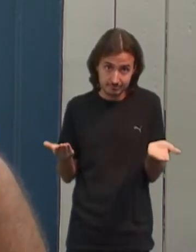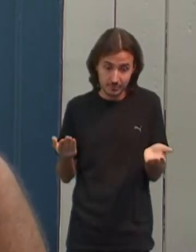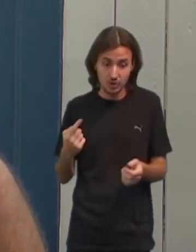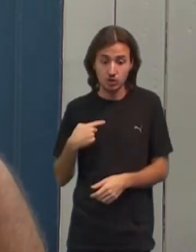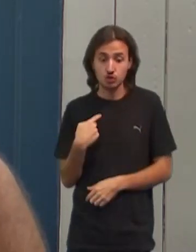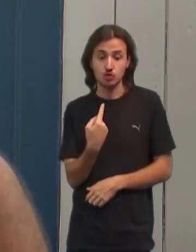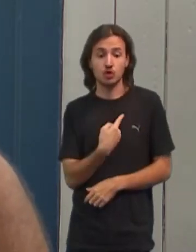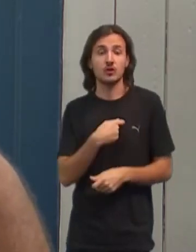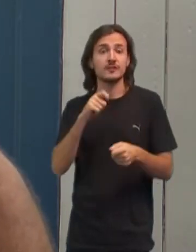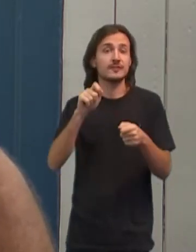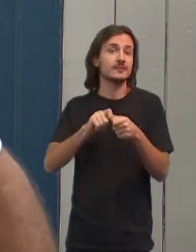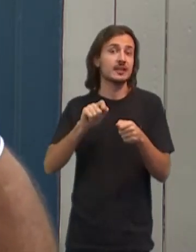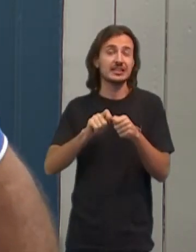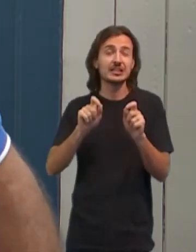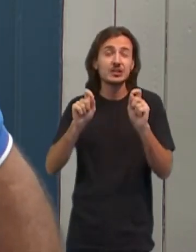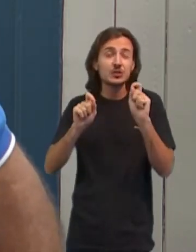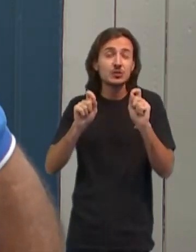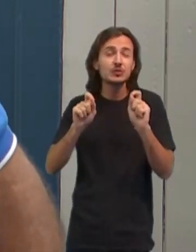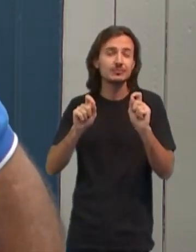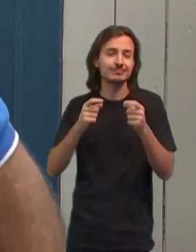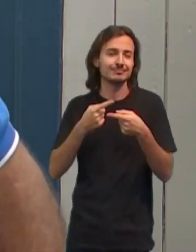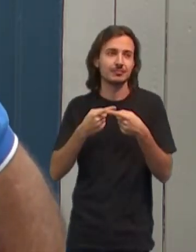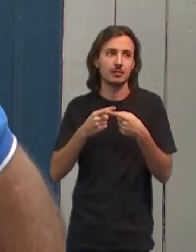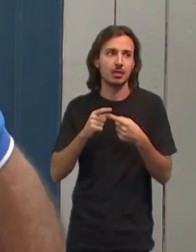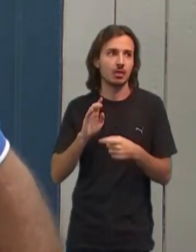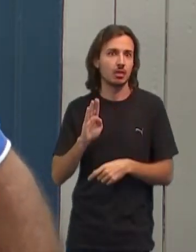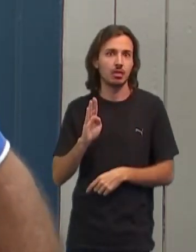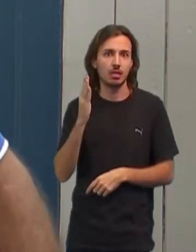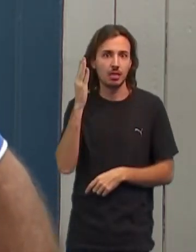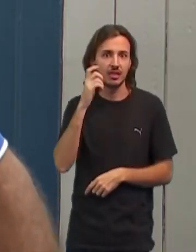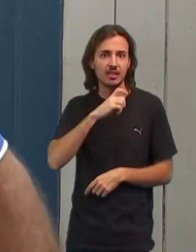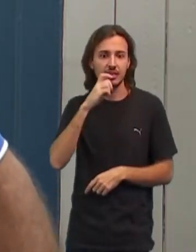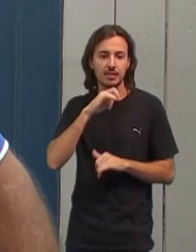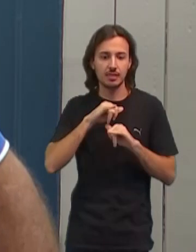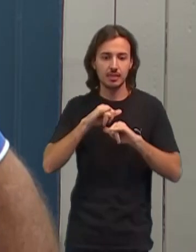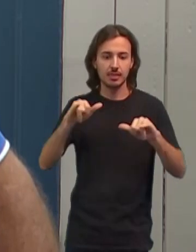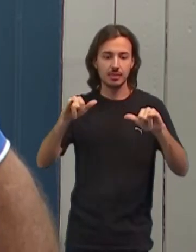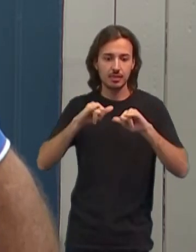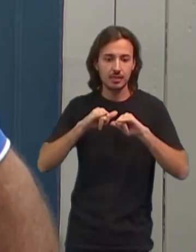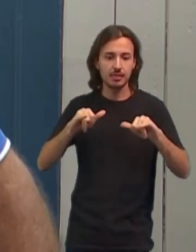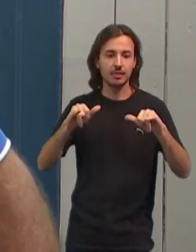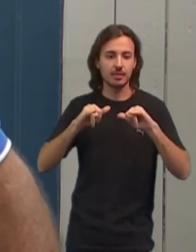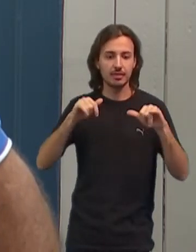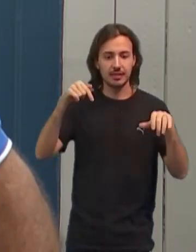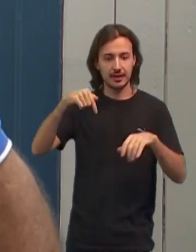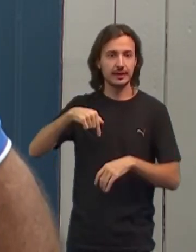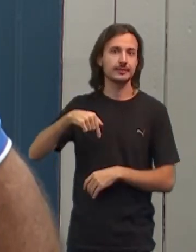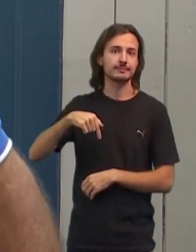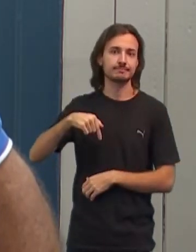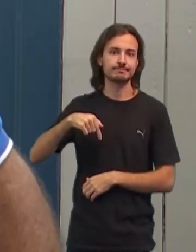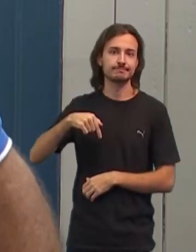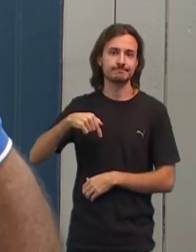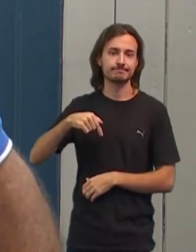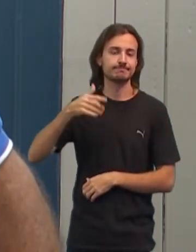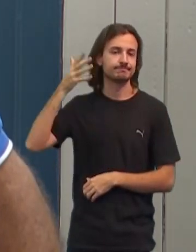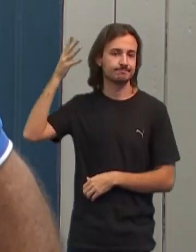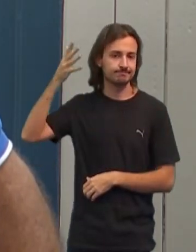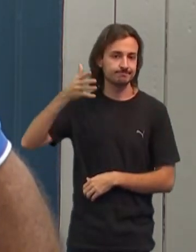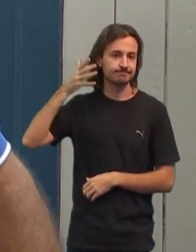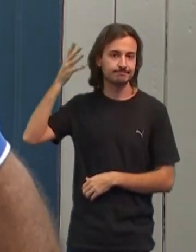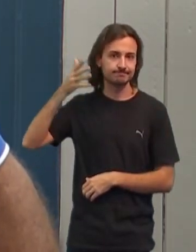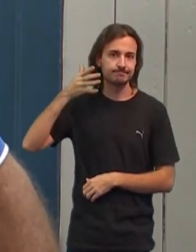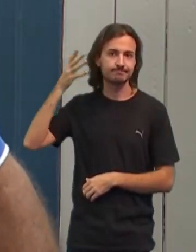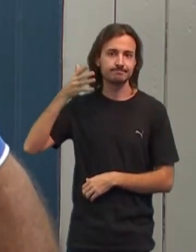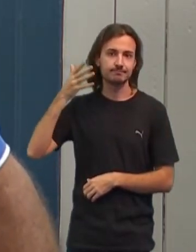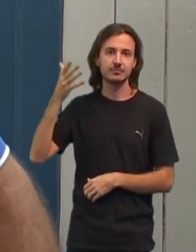respeito dessa desinformação que foi feita conosco aqui, numa apresentação que tem que ser feita